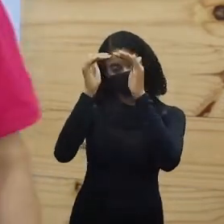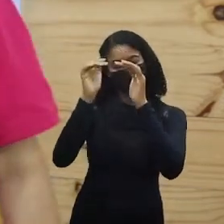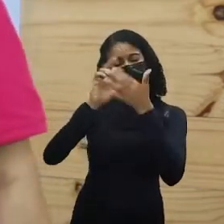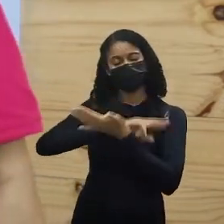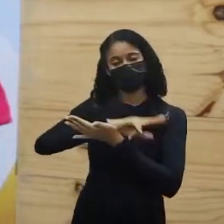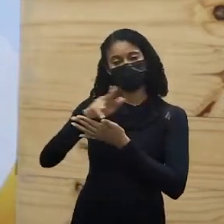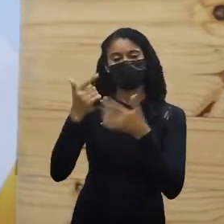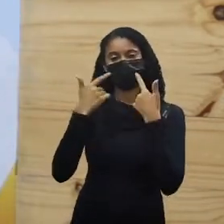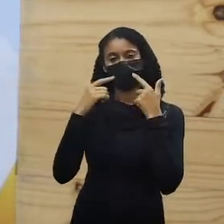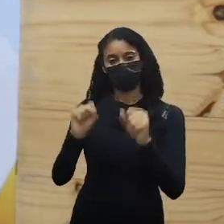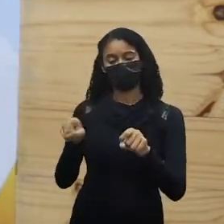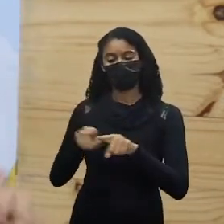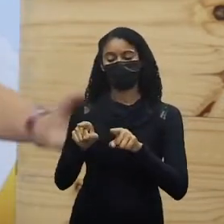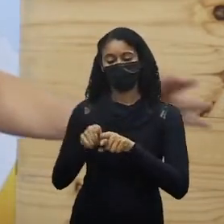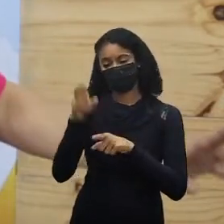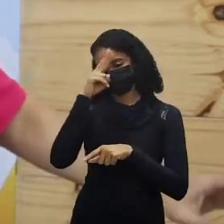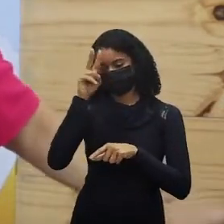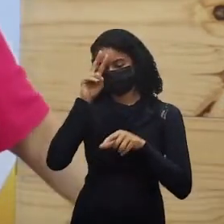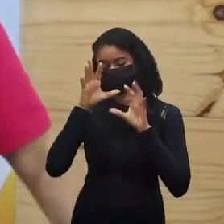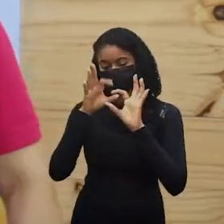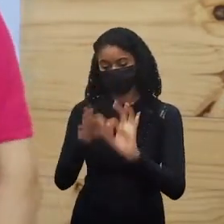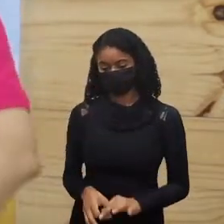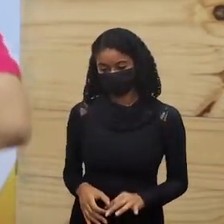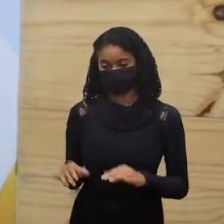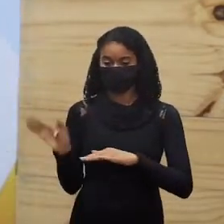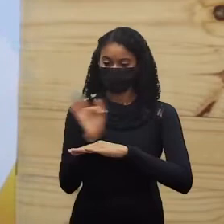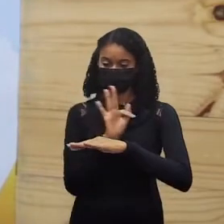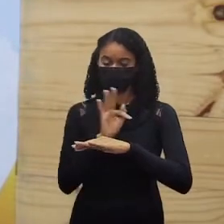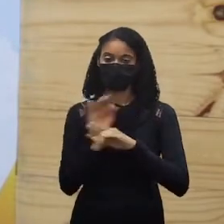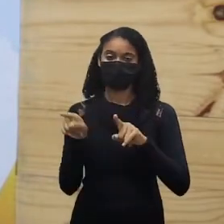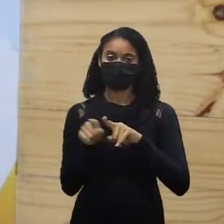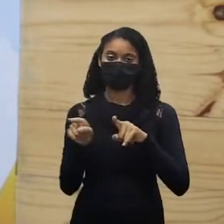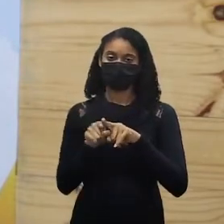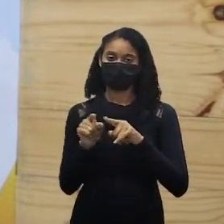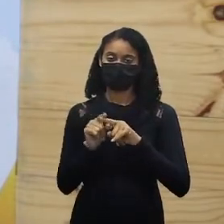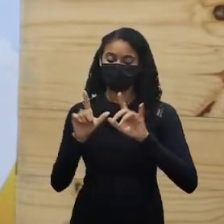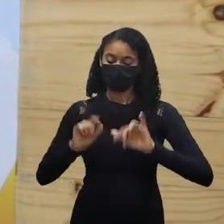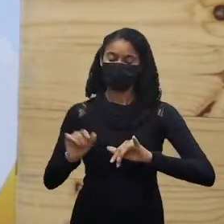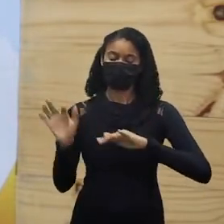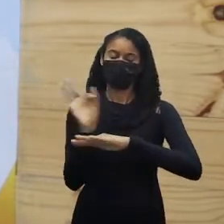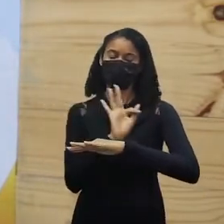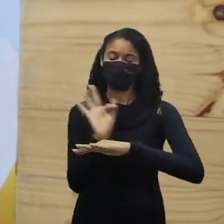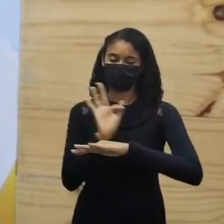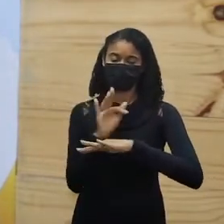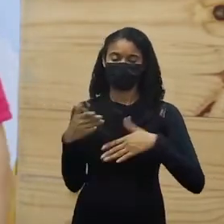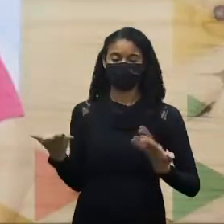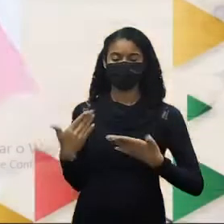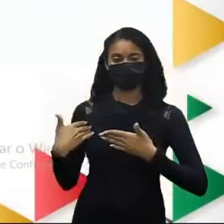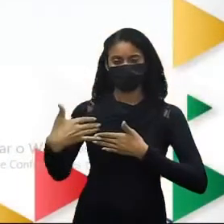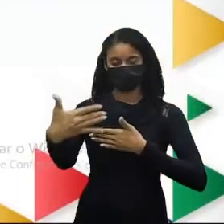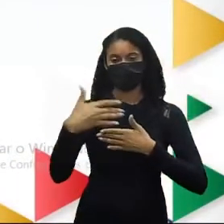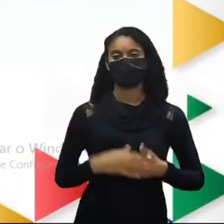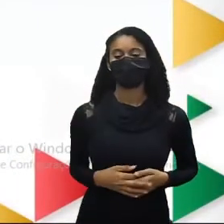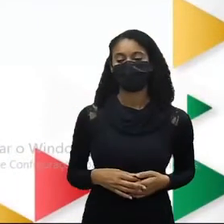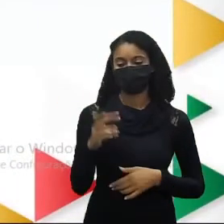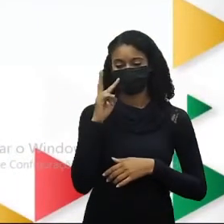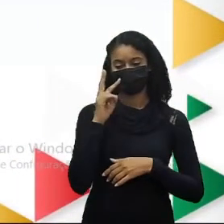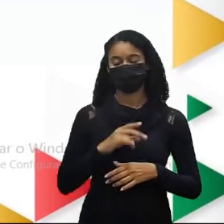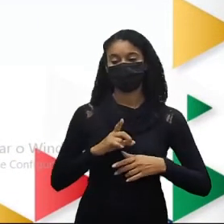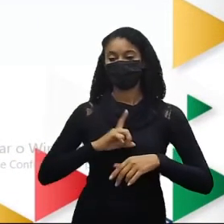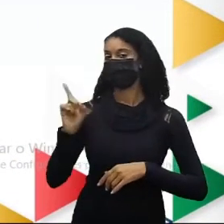da questão do contexto da formalidade ou de menos informalidade. E vamos adiante. Olha aí na tela